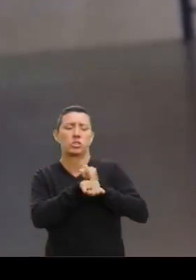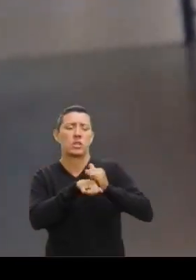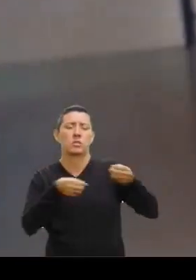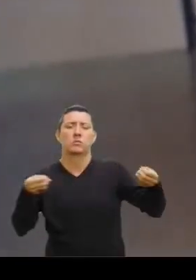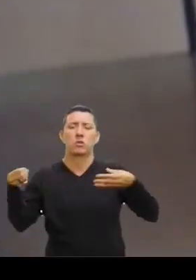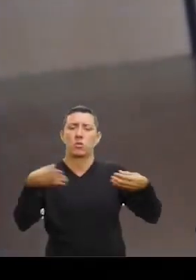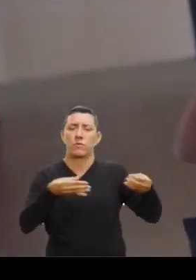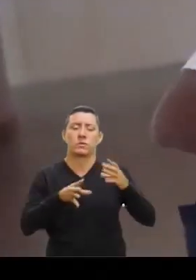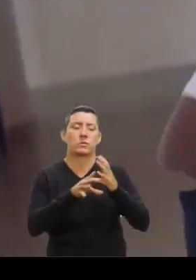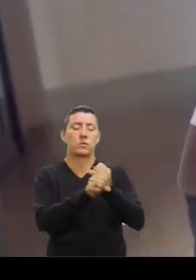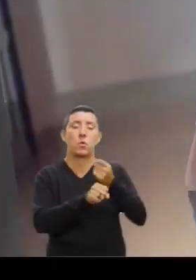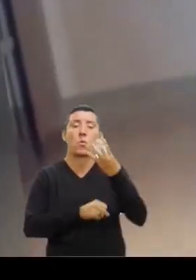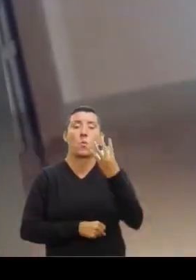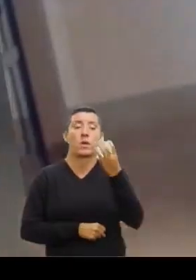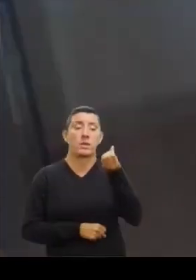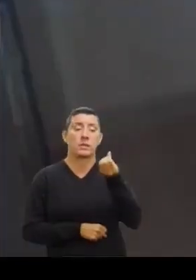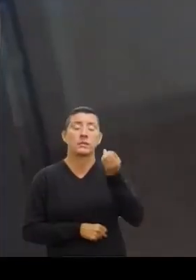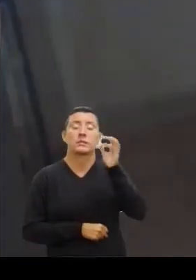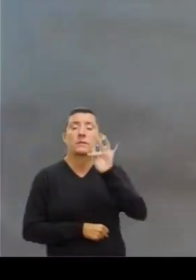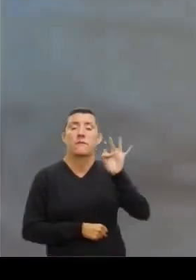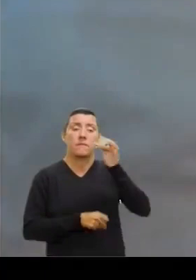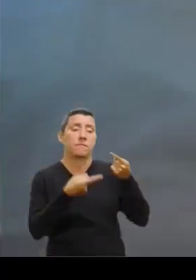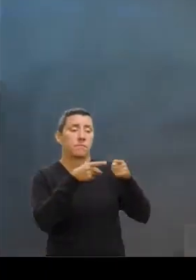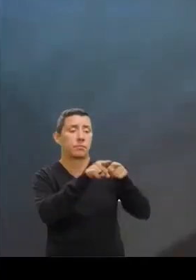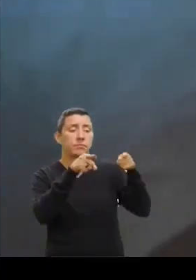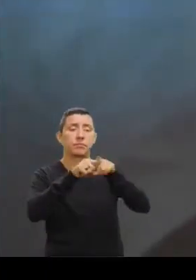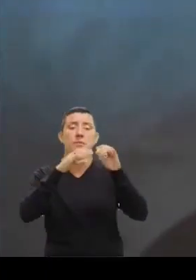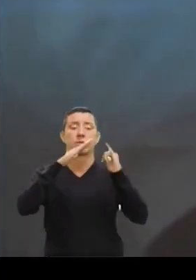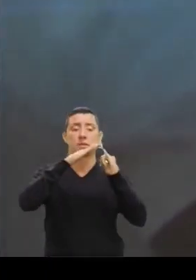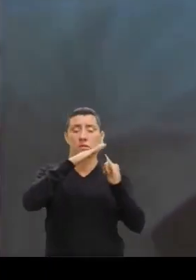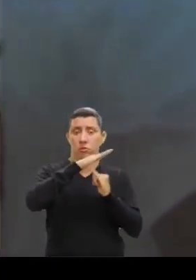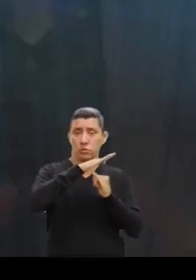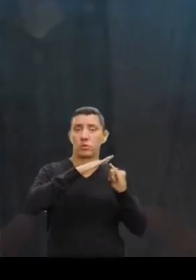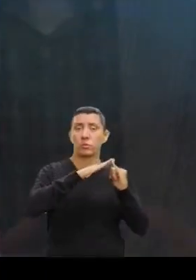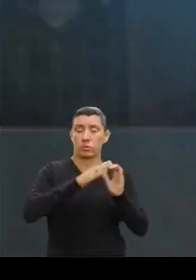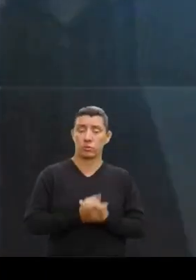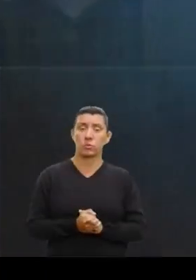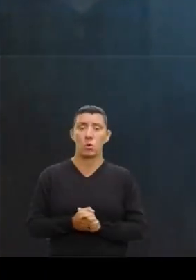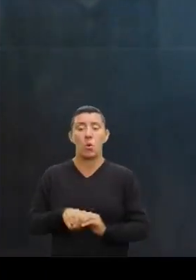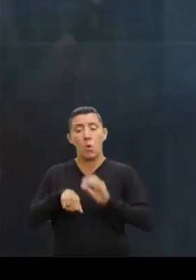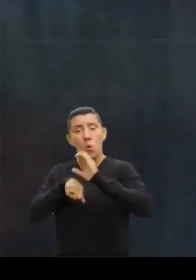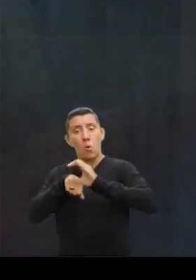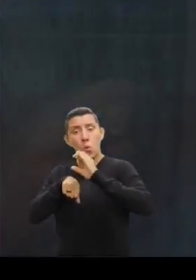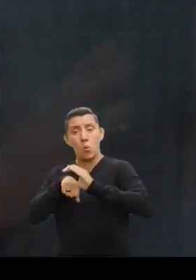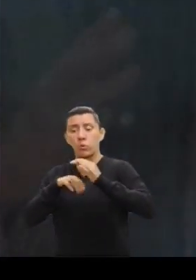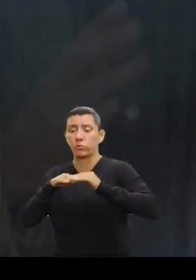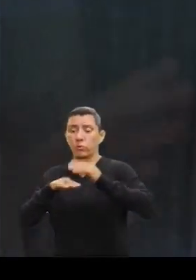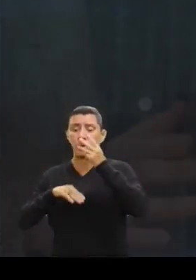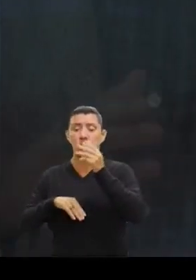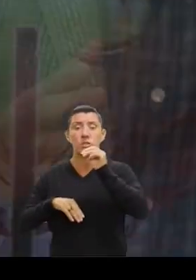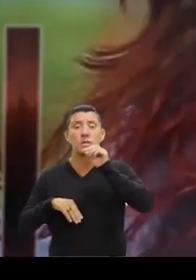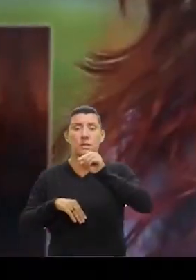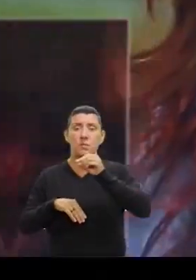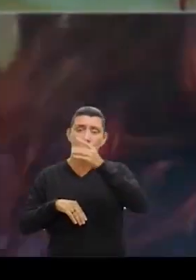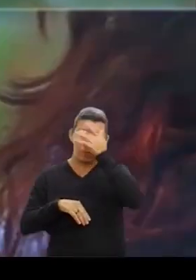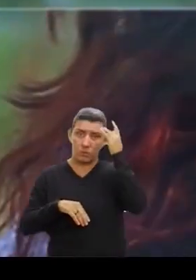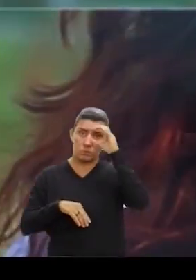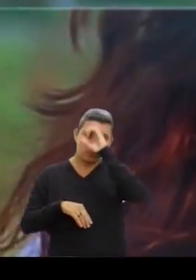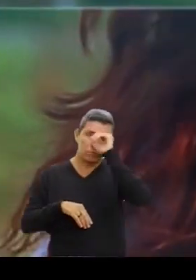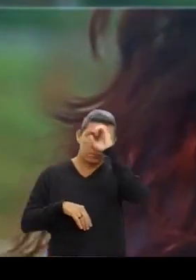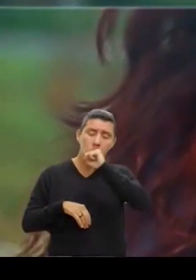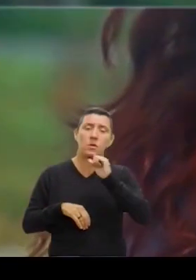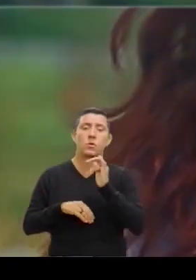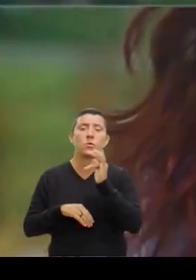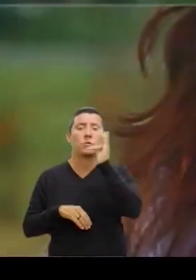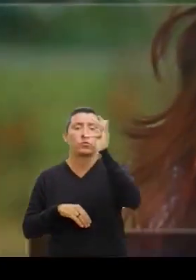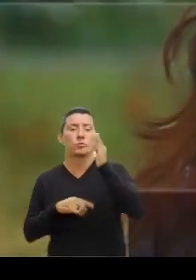46 universidades e institutos e treinamos mais de 30 mil talentos nos últimos anos para serem